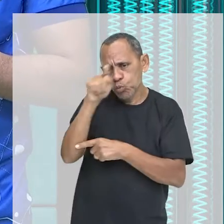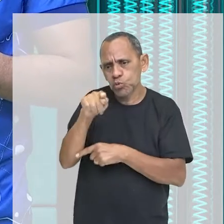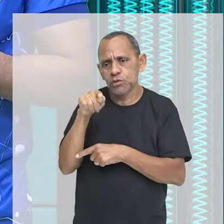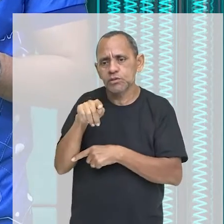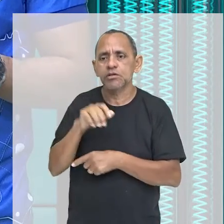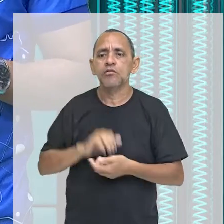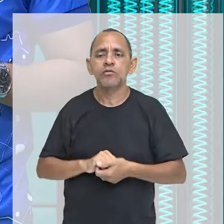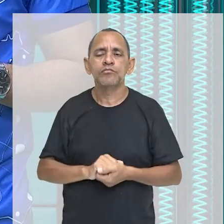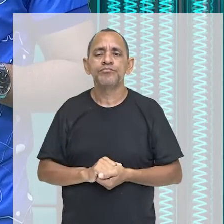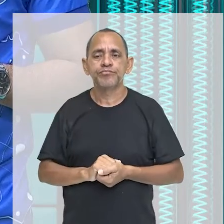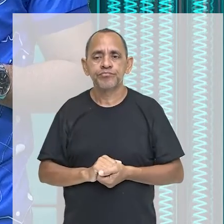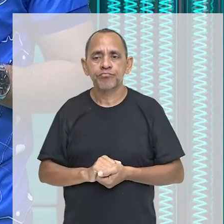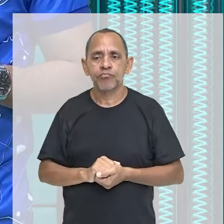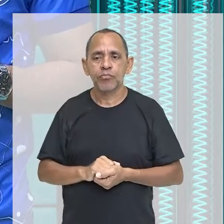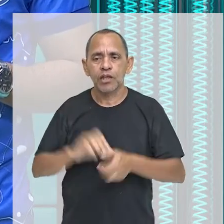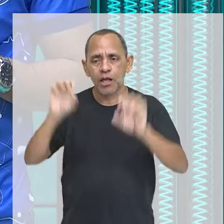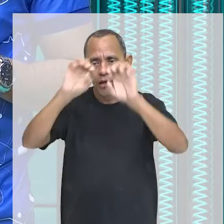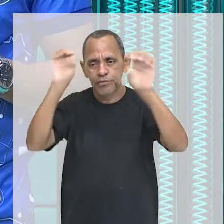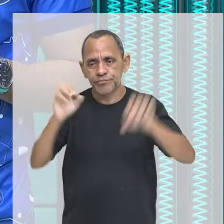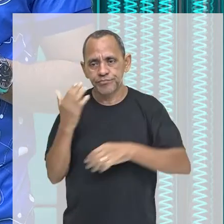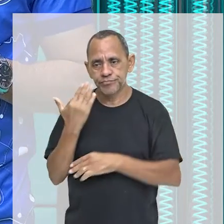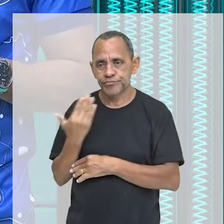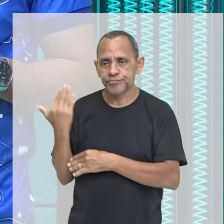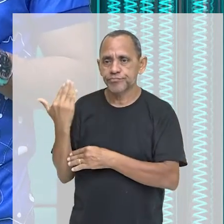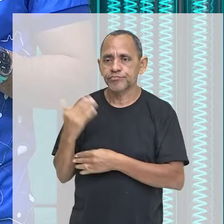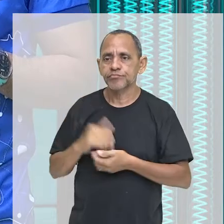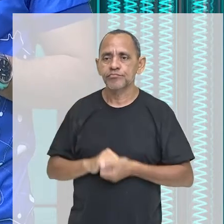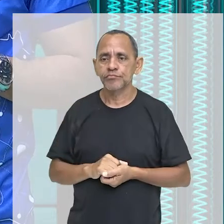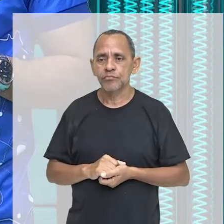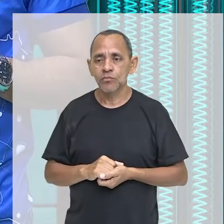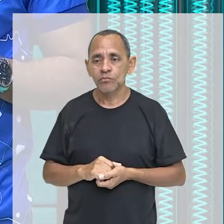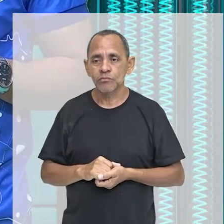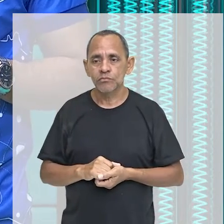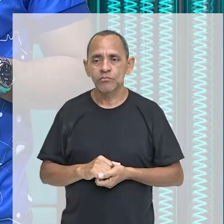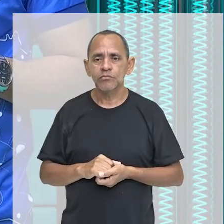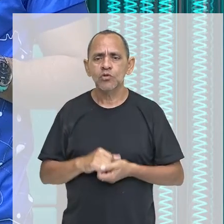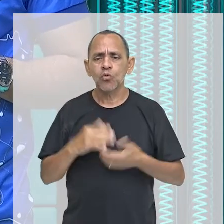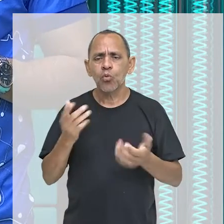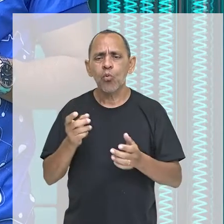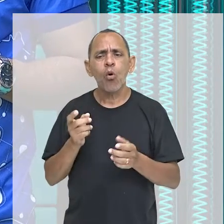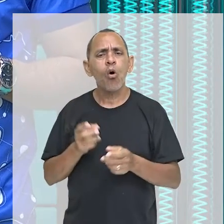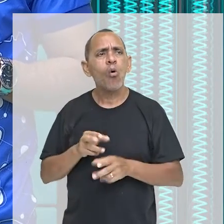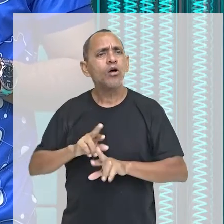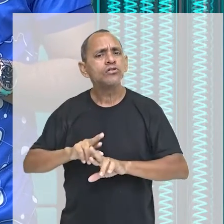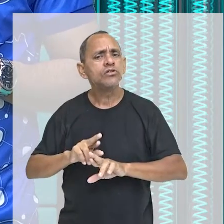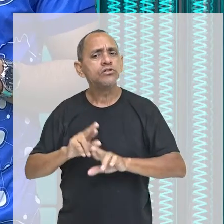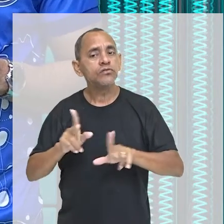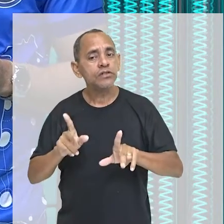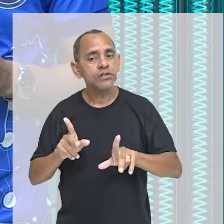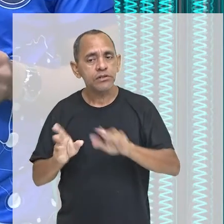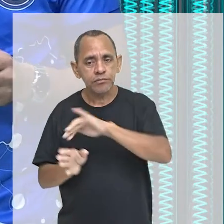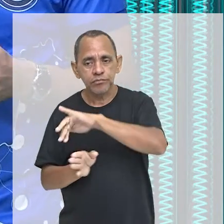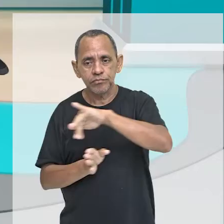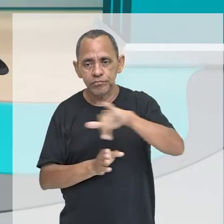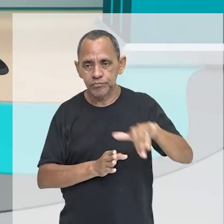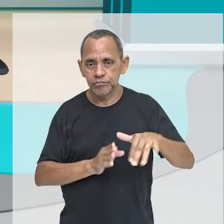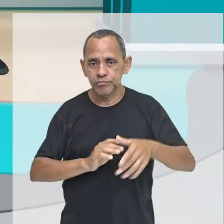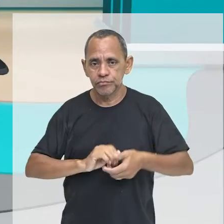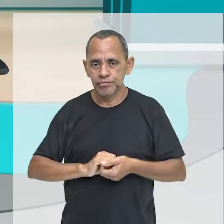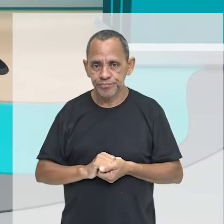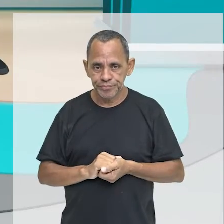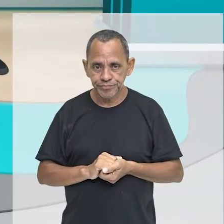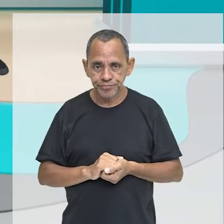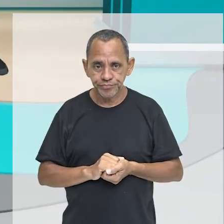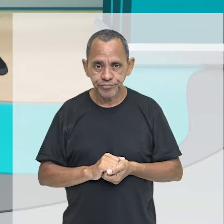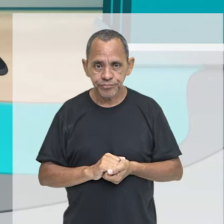essa estrutura. Eu vou mostrar para vocês agora a diferença que eu tenho entre frase afirmativa, negativa e interrogativa. Vamos ver? Olha só,